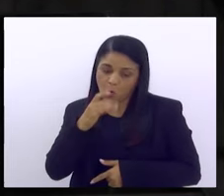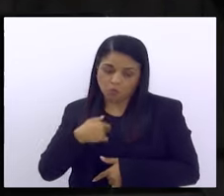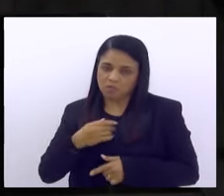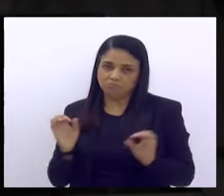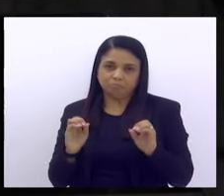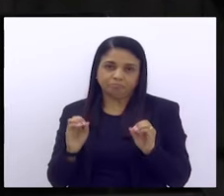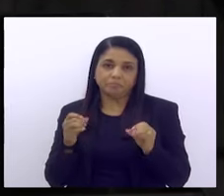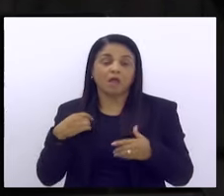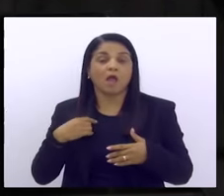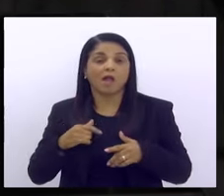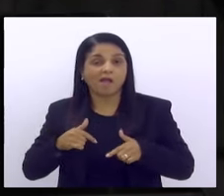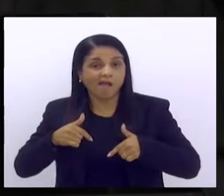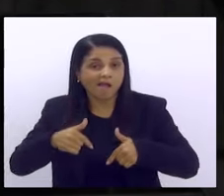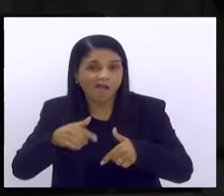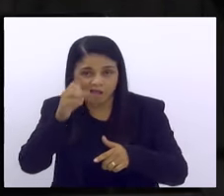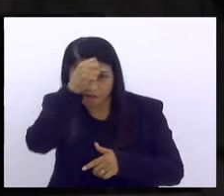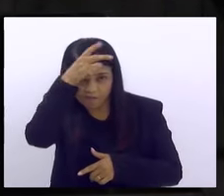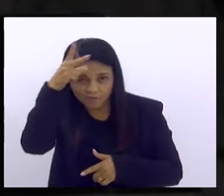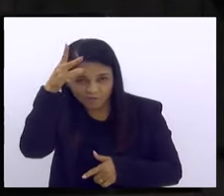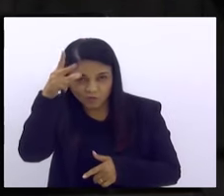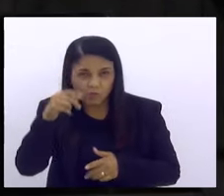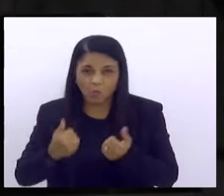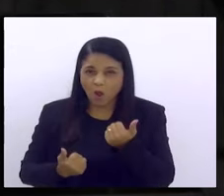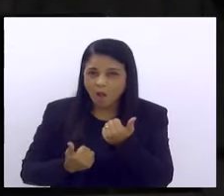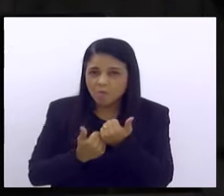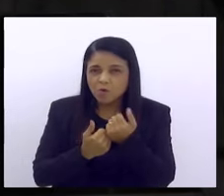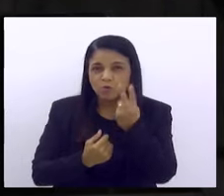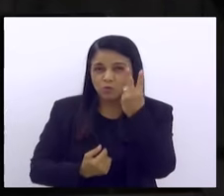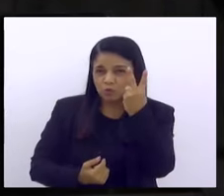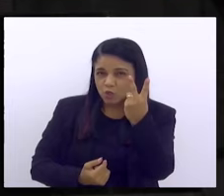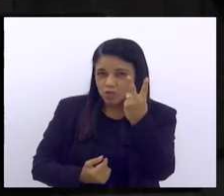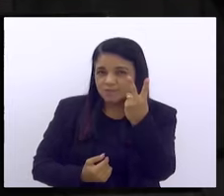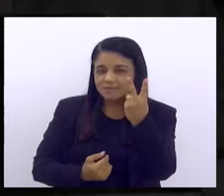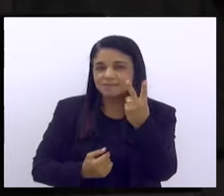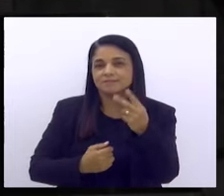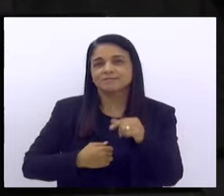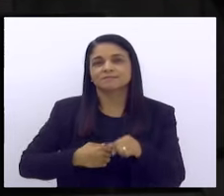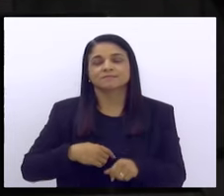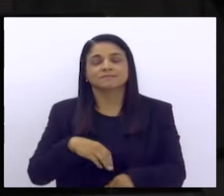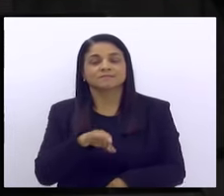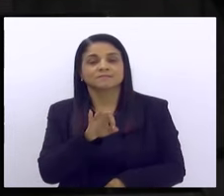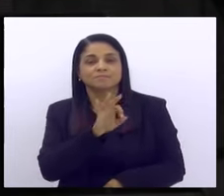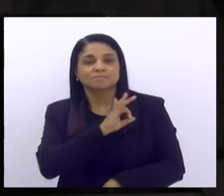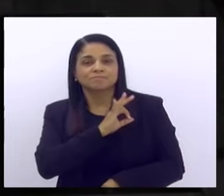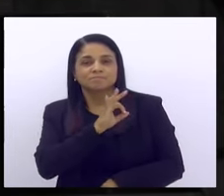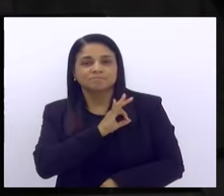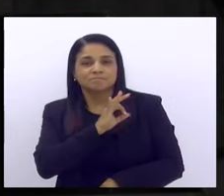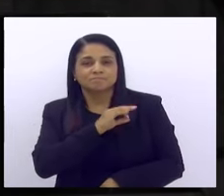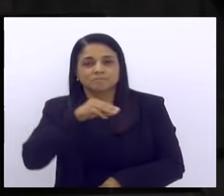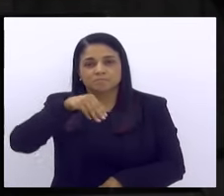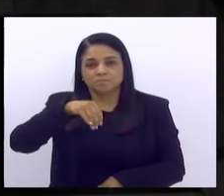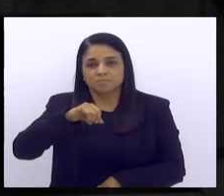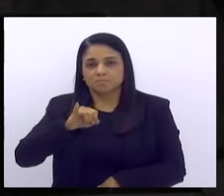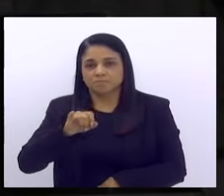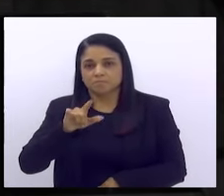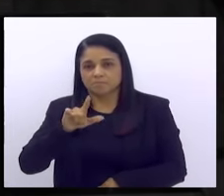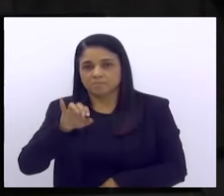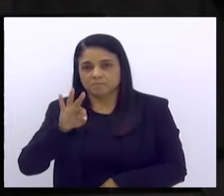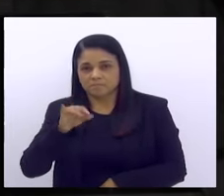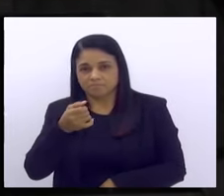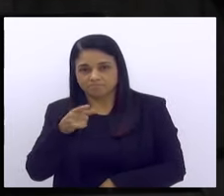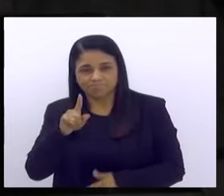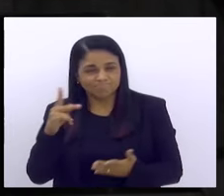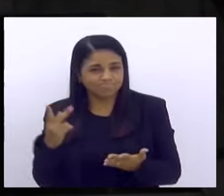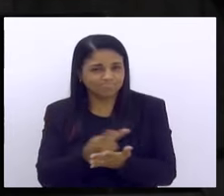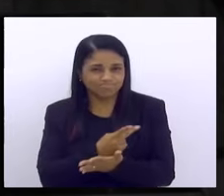da prefeitura, com o apoio de dois agentes da Polícia Militar, cometeram diversas